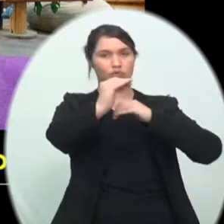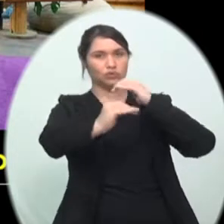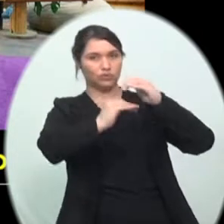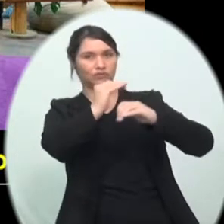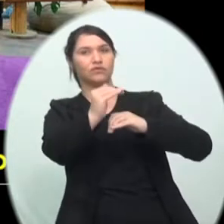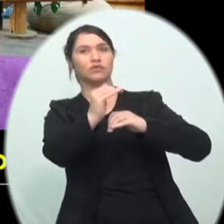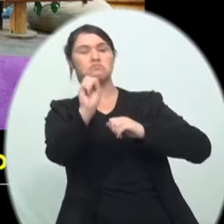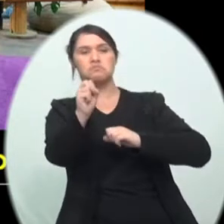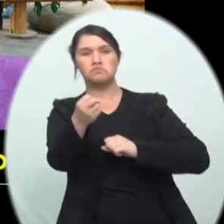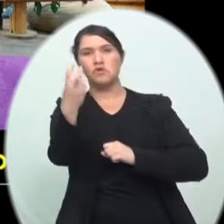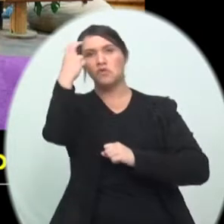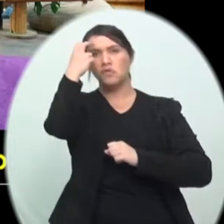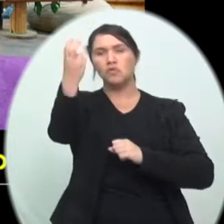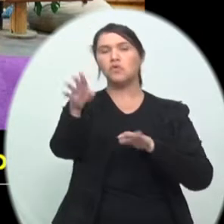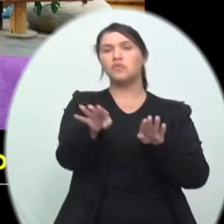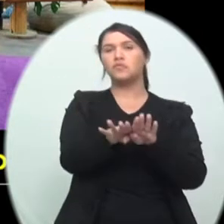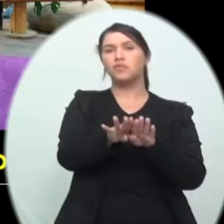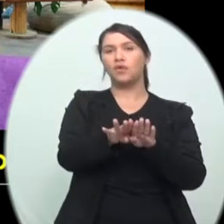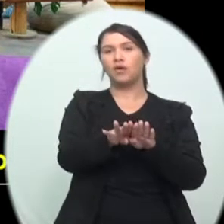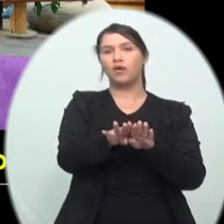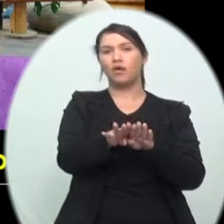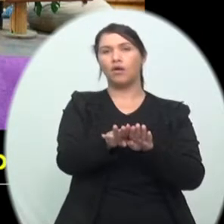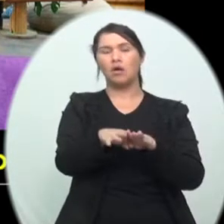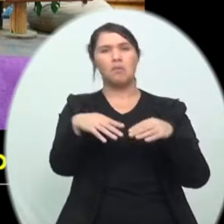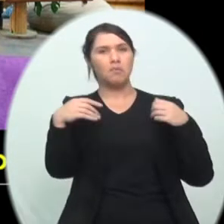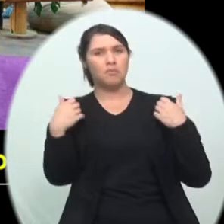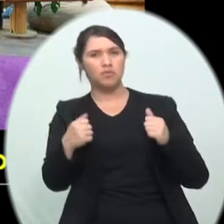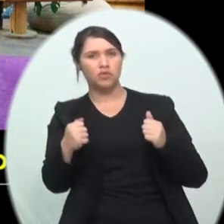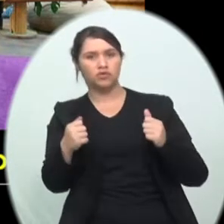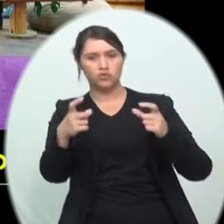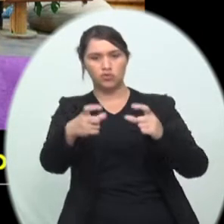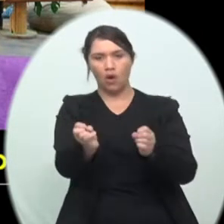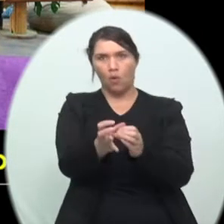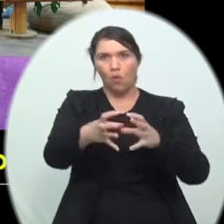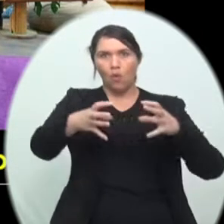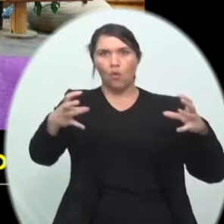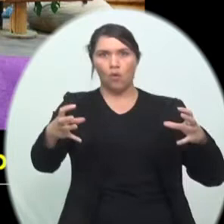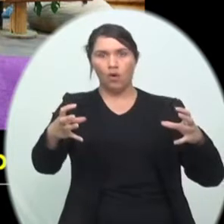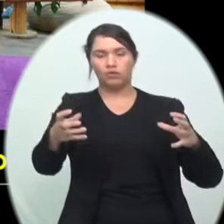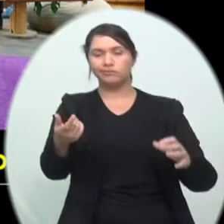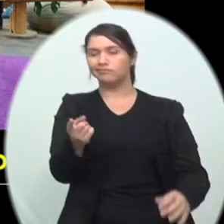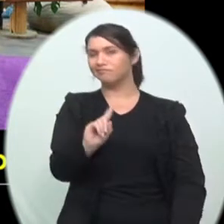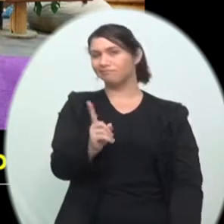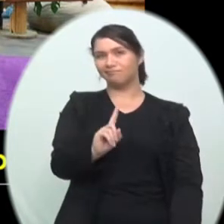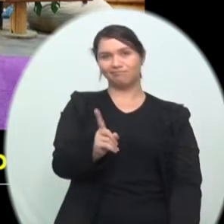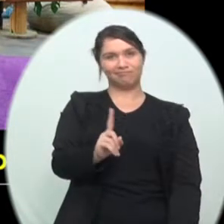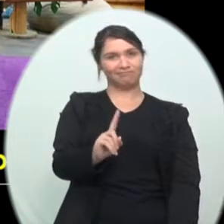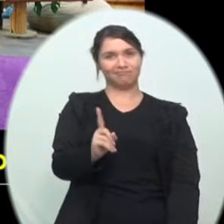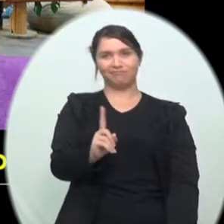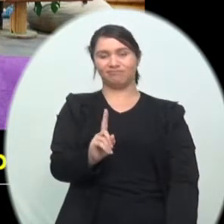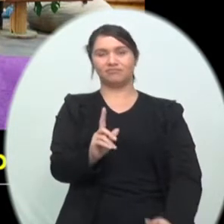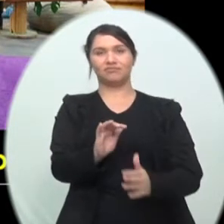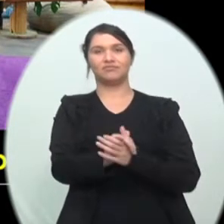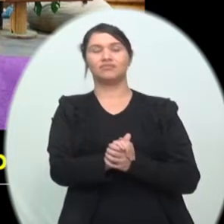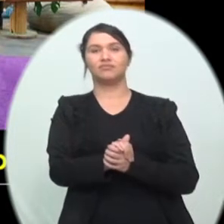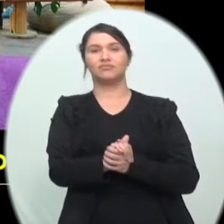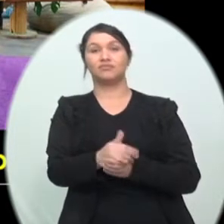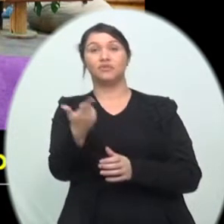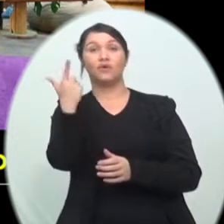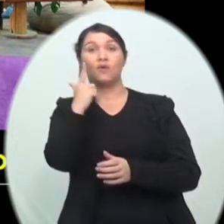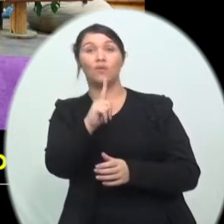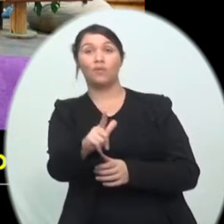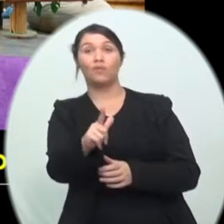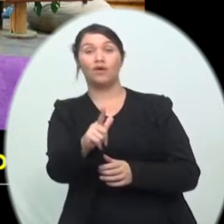e inteligência sem precisar de uma estrutura grande, sem precisar de outras engrenagens, simplesmente via